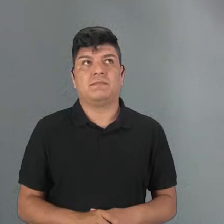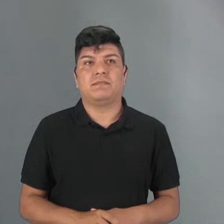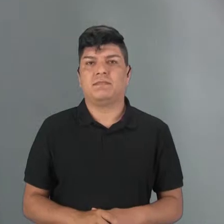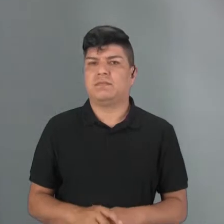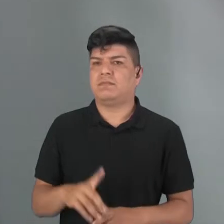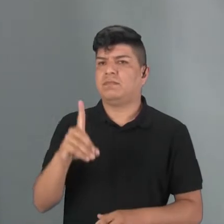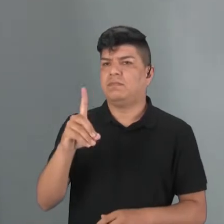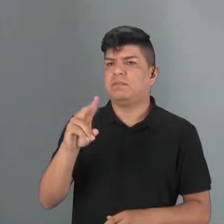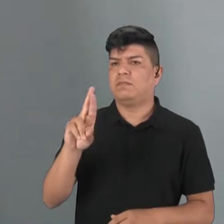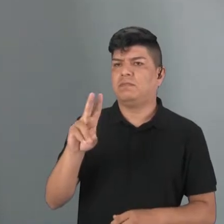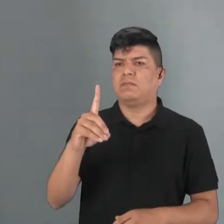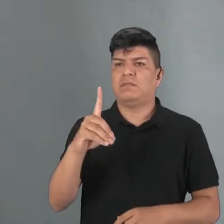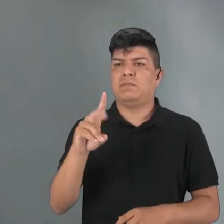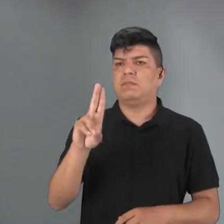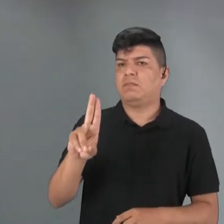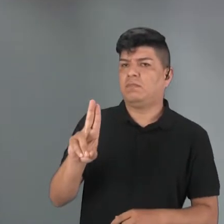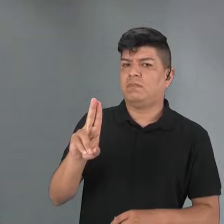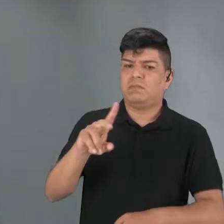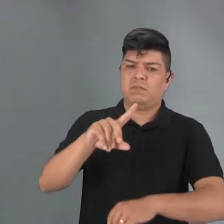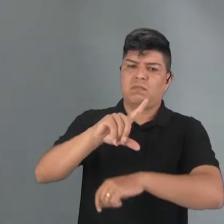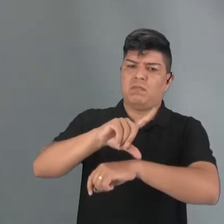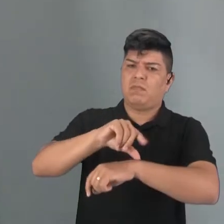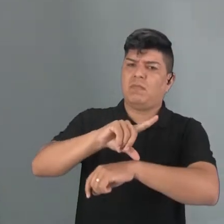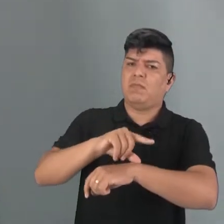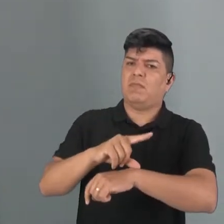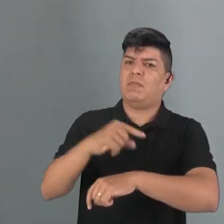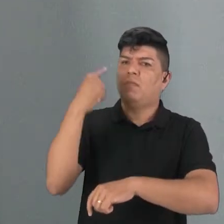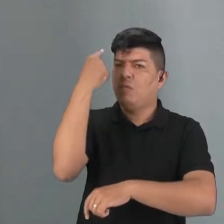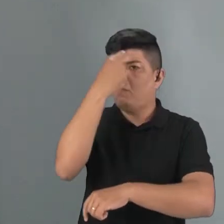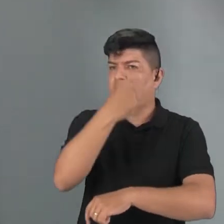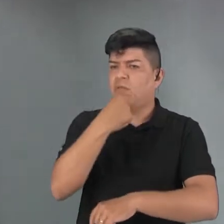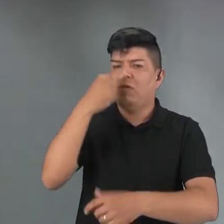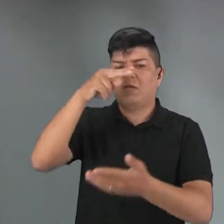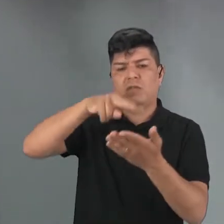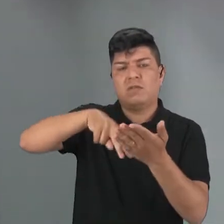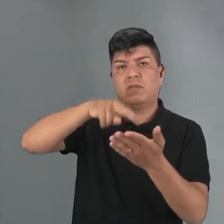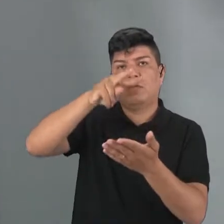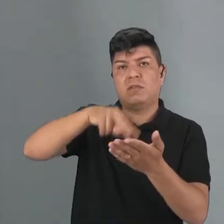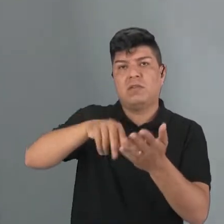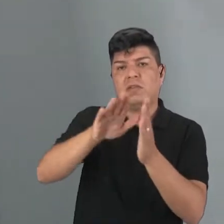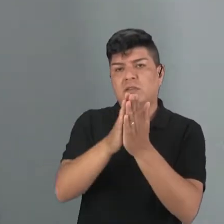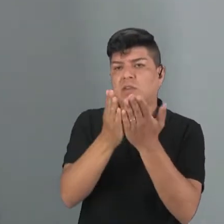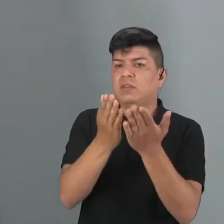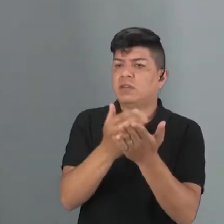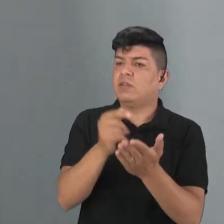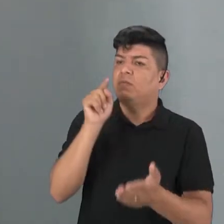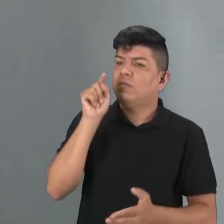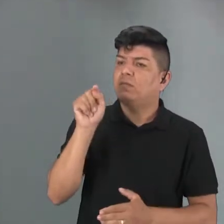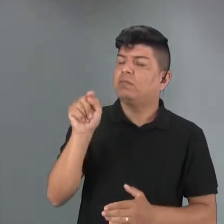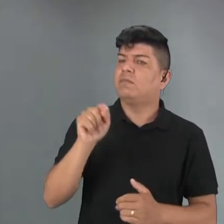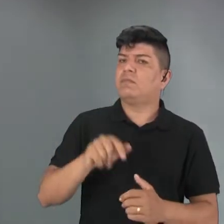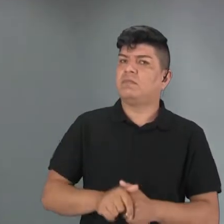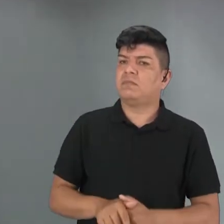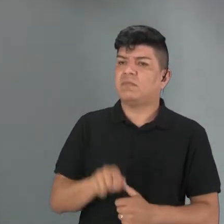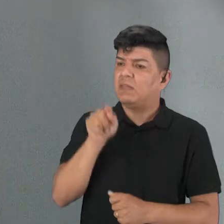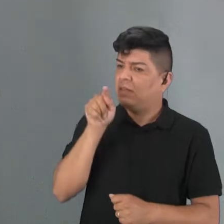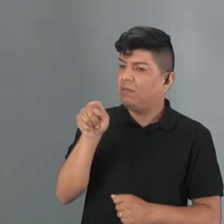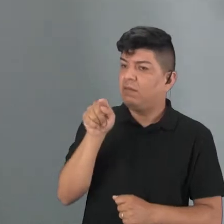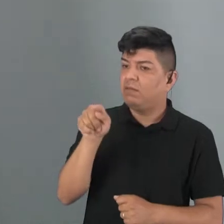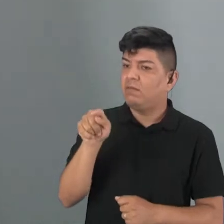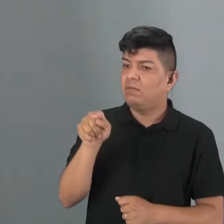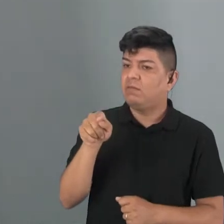Ô, Dudu, já faz 1 hora que eu tô lendo este livro para você e